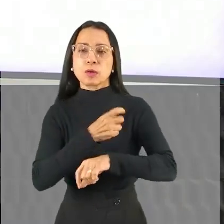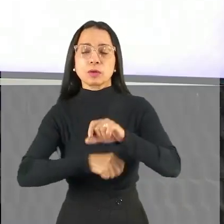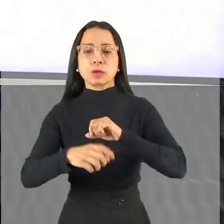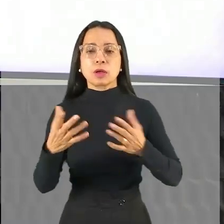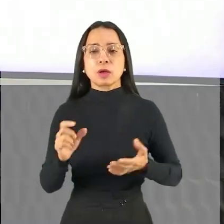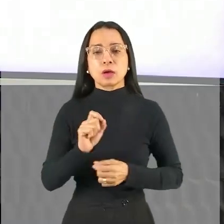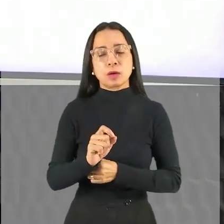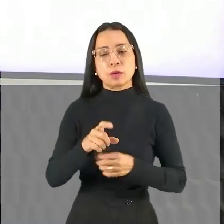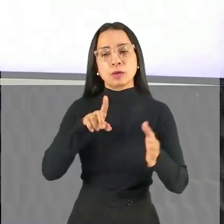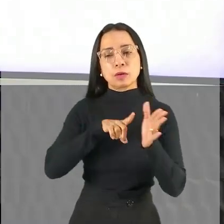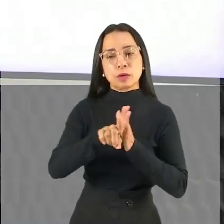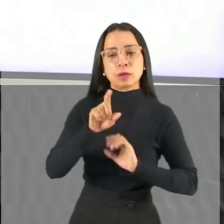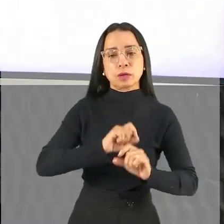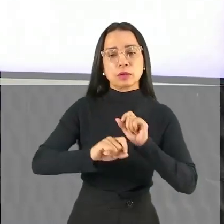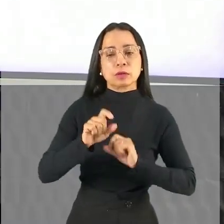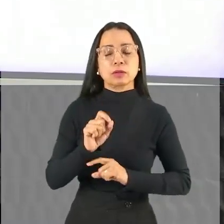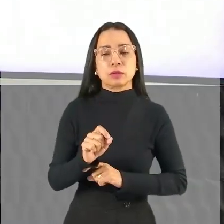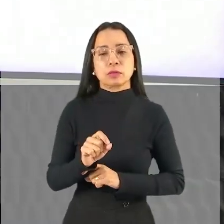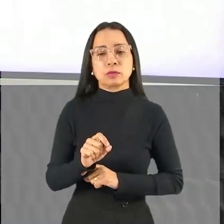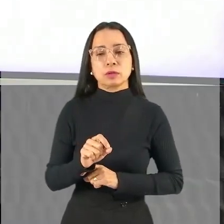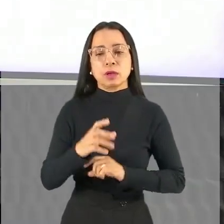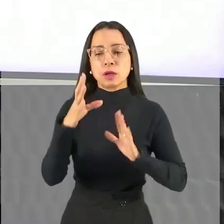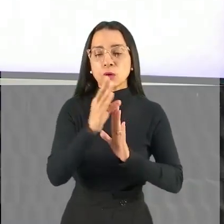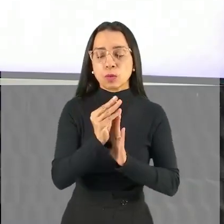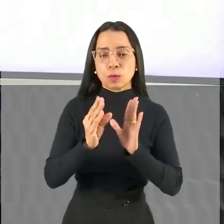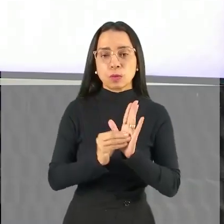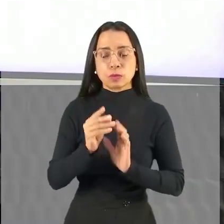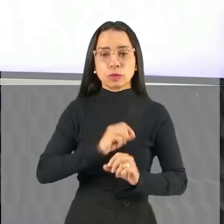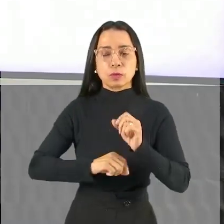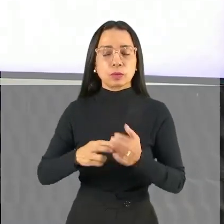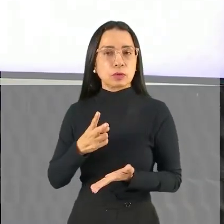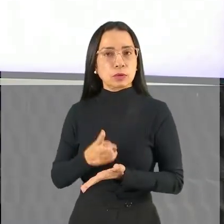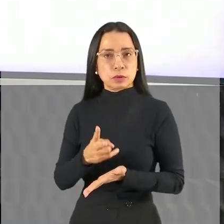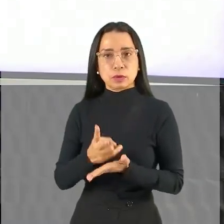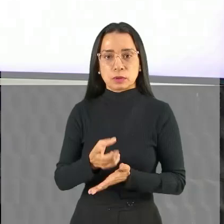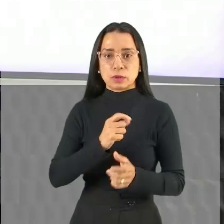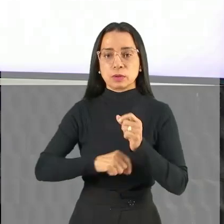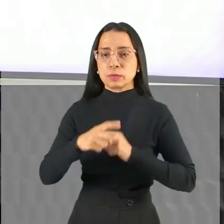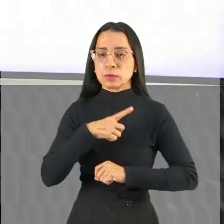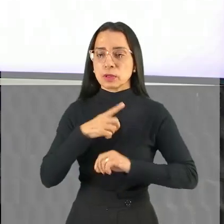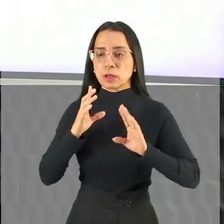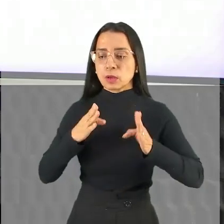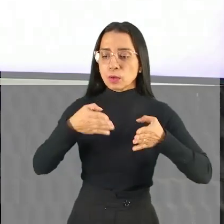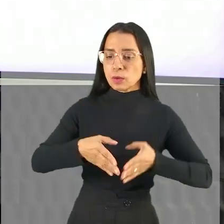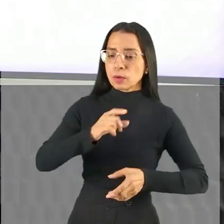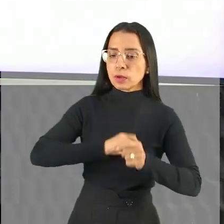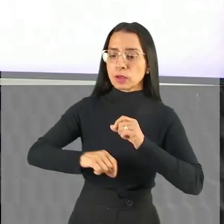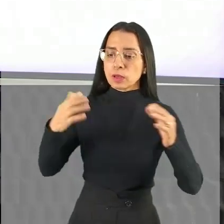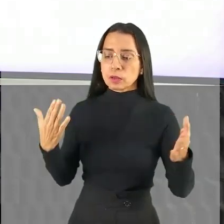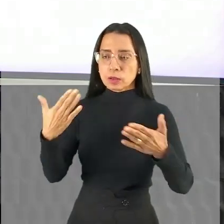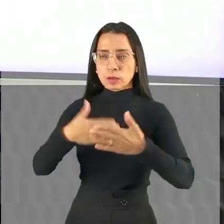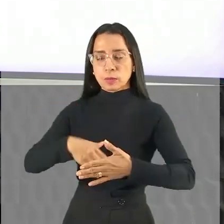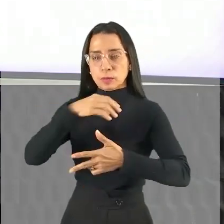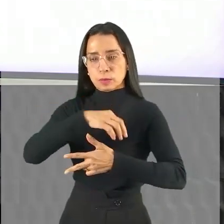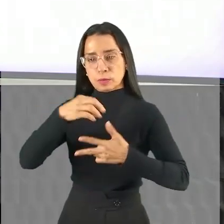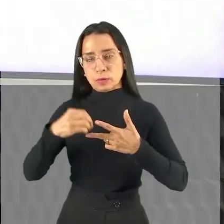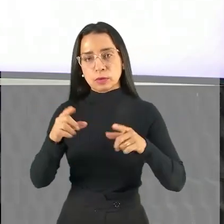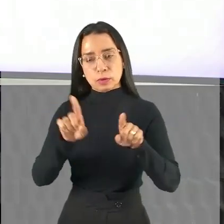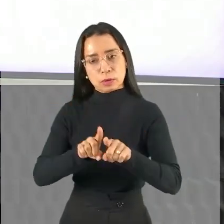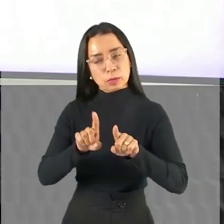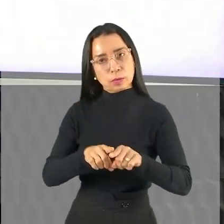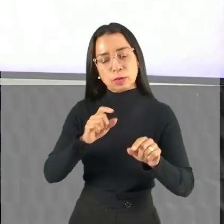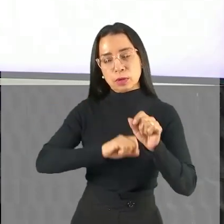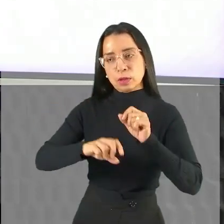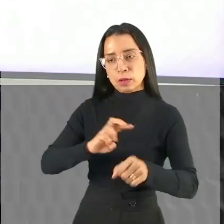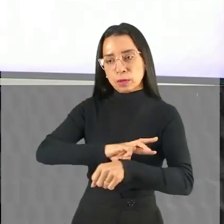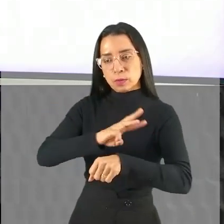Brasil colonial, gente, é uma questão que é um conteúdo que sempre está sendo abordado no Enem e também na própria